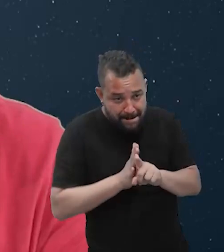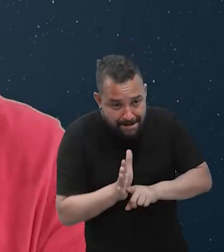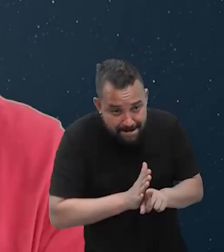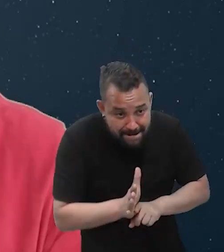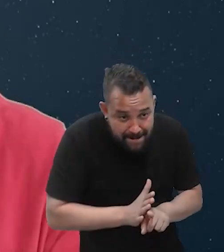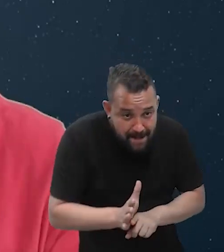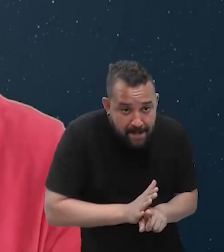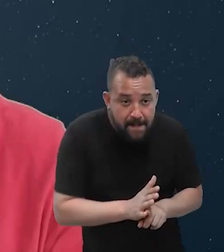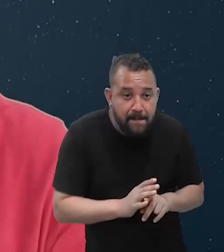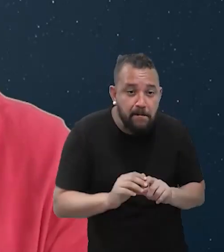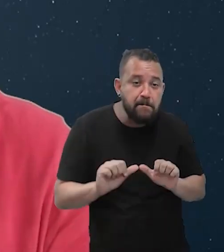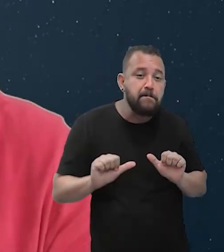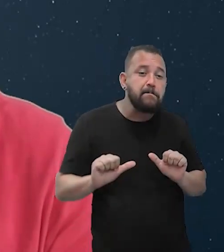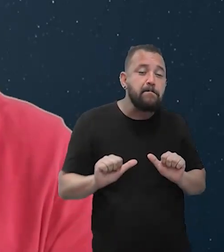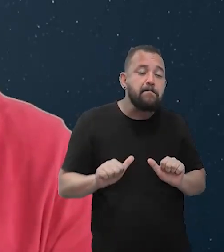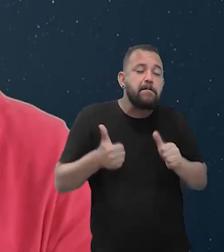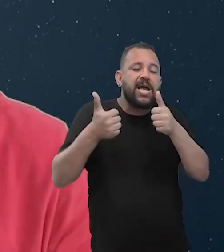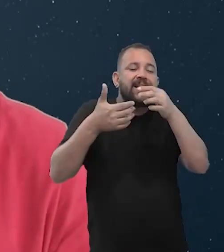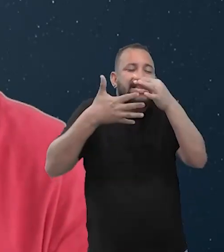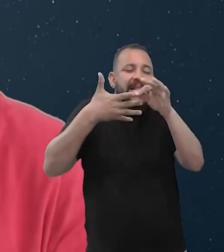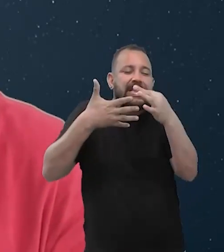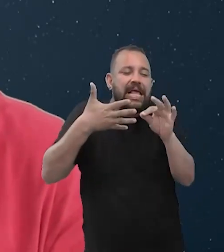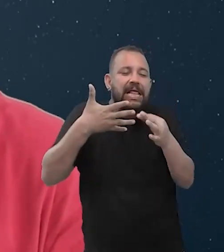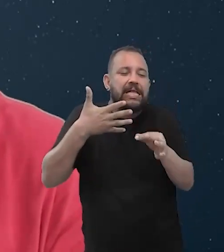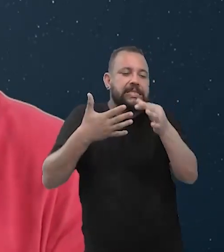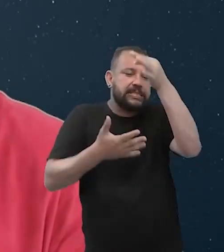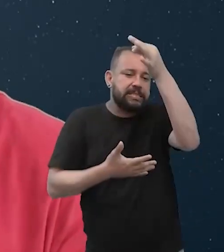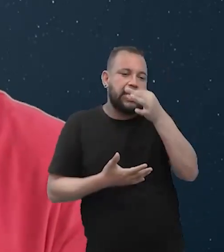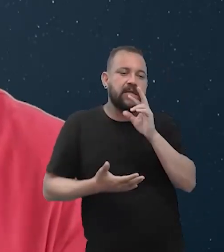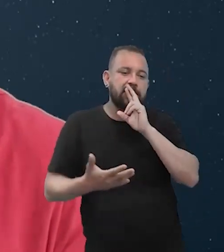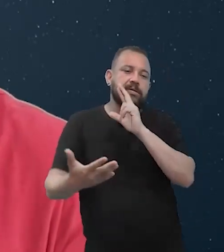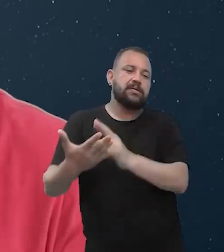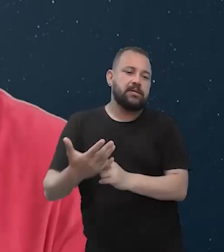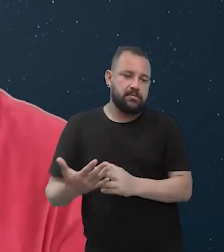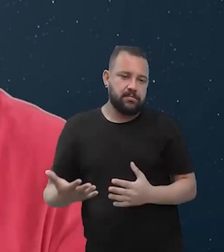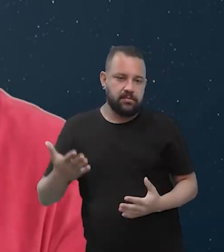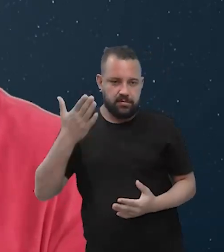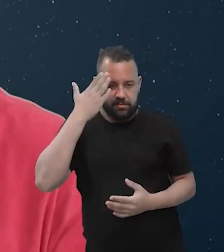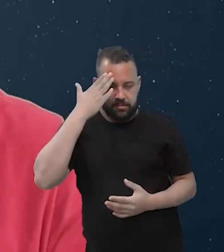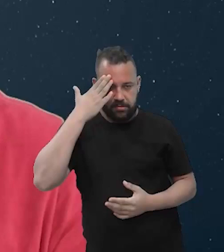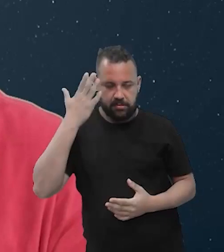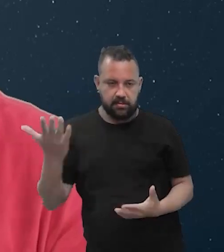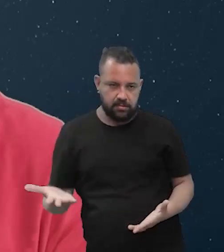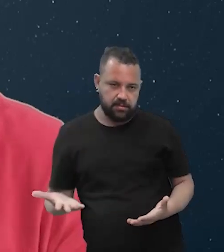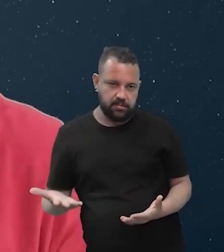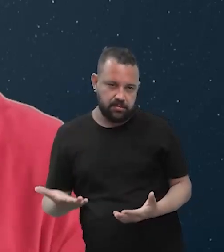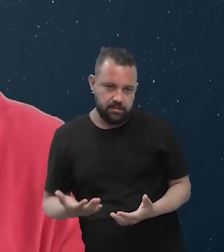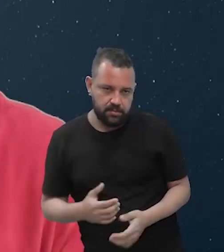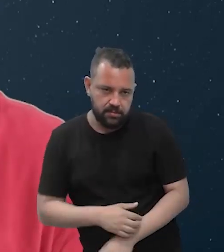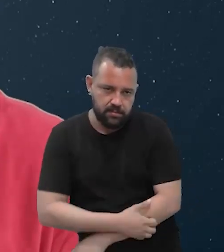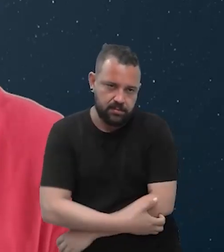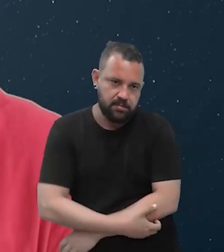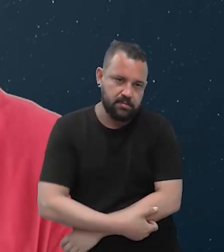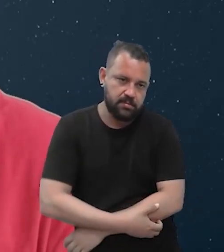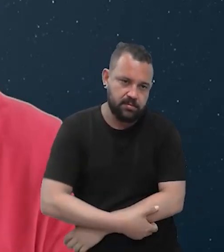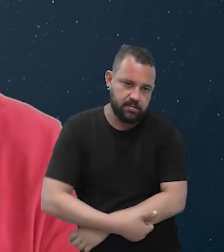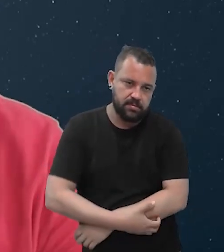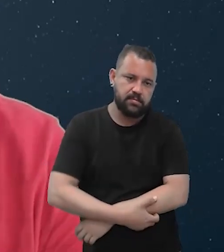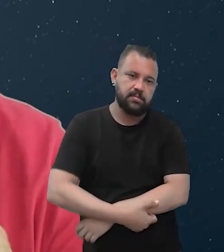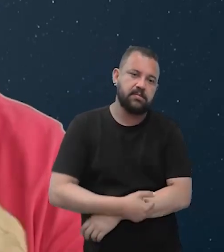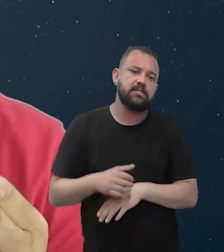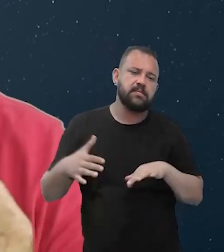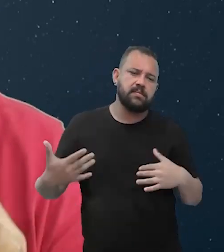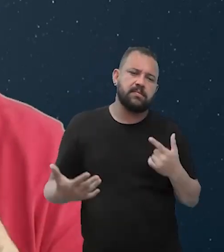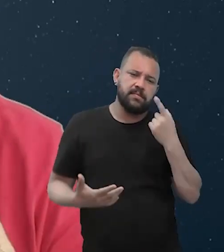informações, mais certo é o resultado, mais provável o resultado é do real, tá certo? Então, observe